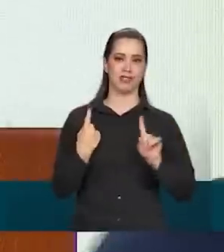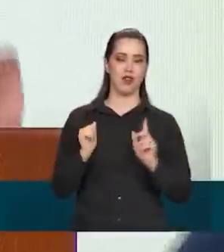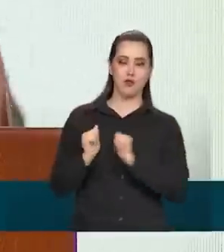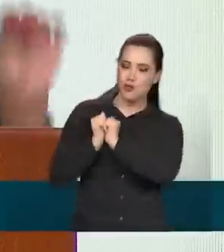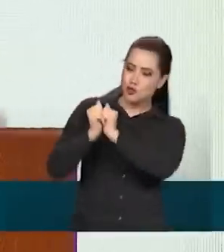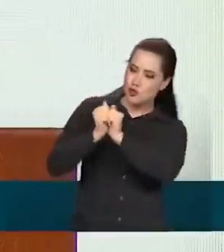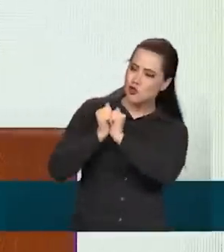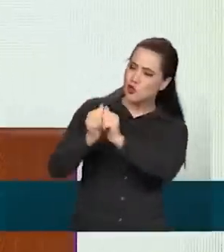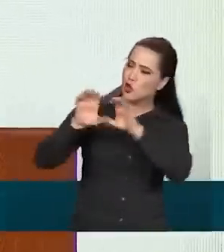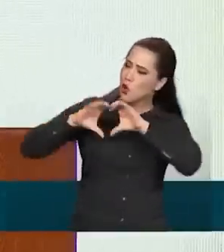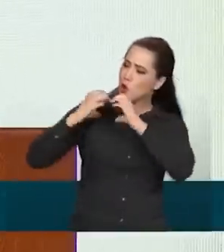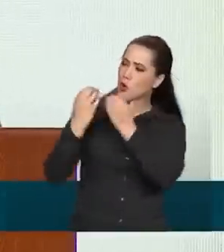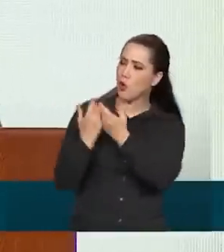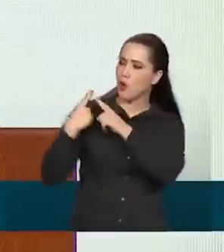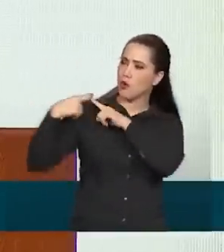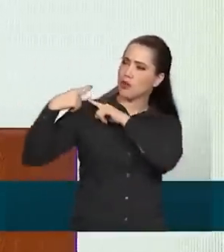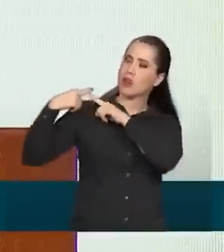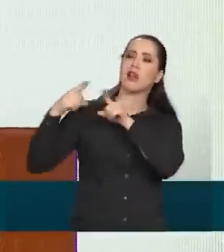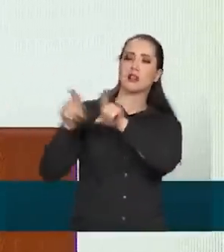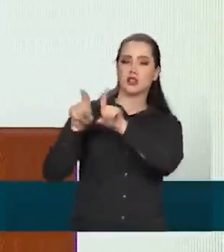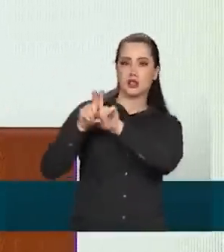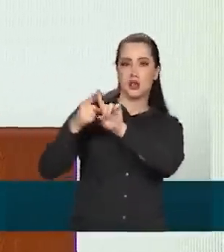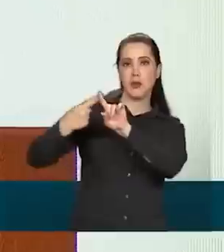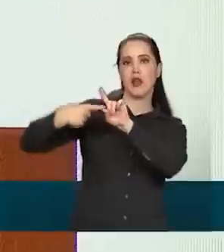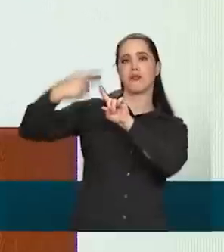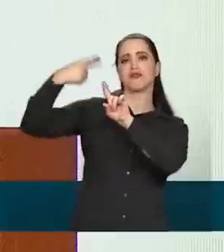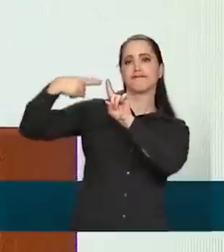com a força da nossa ancestralidade.